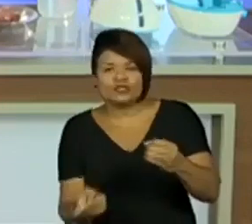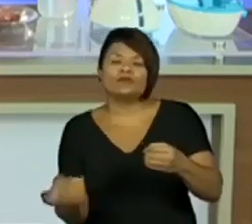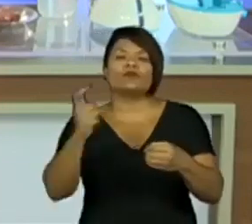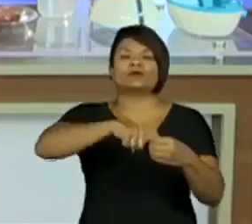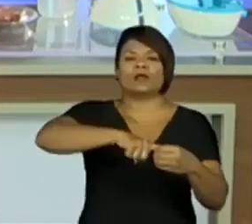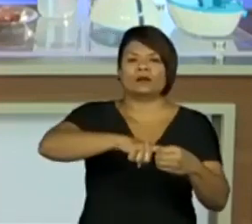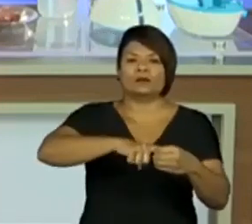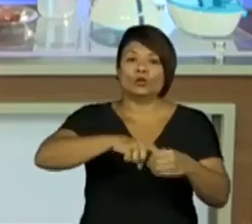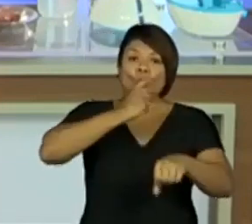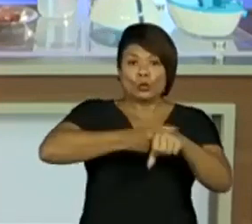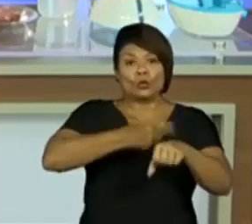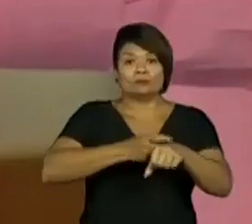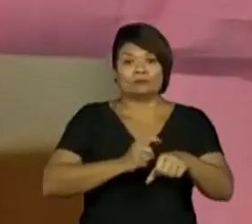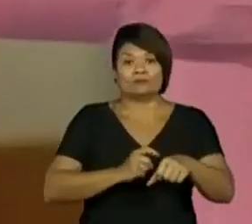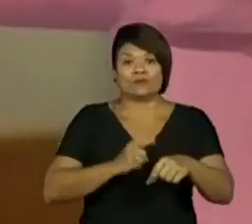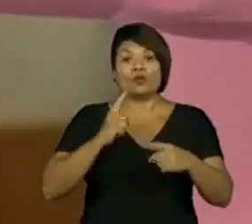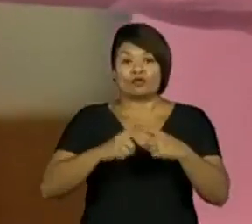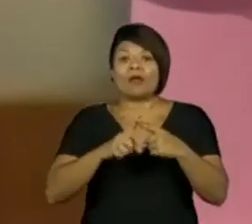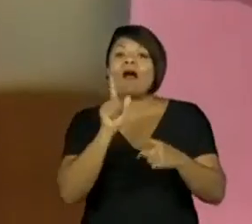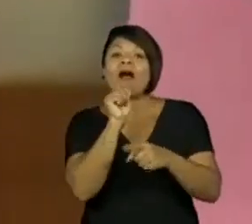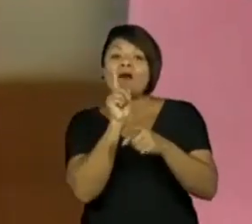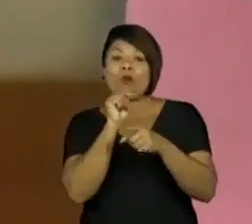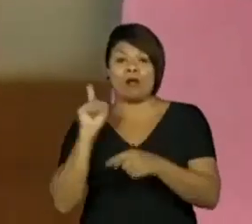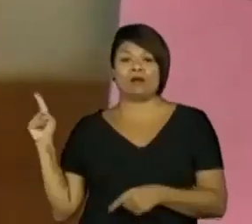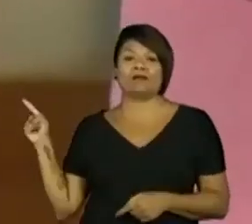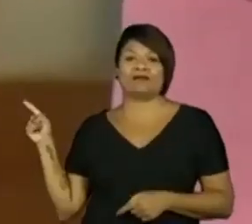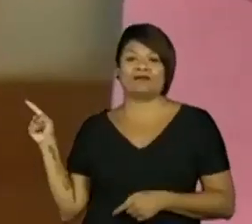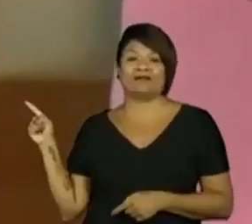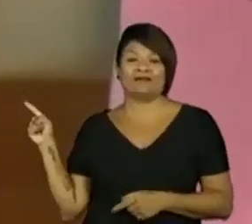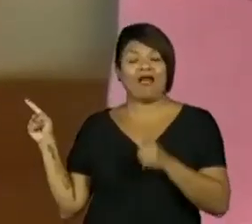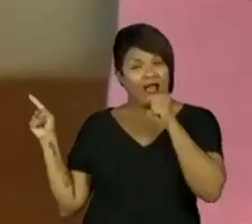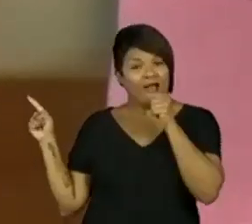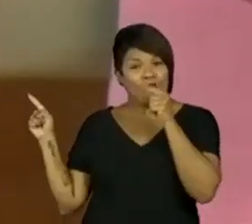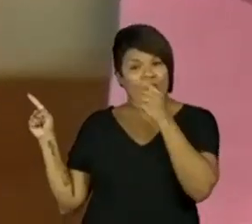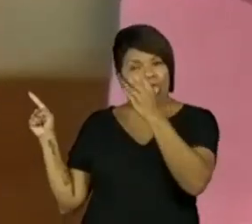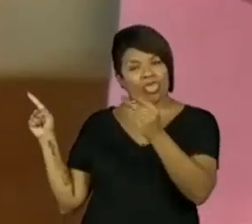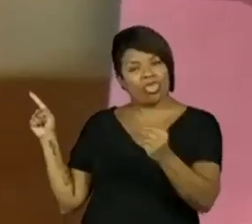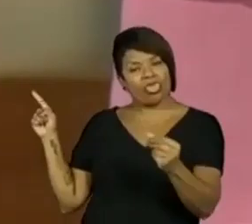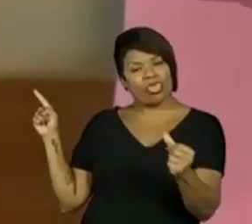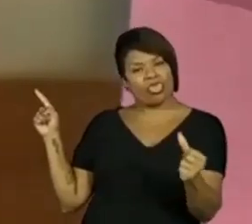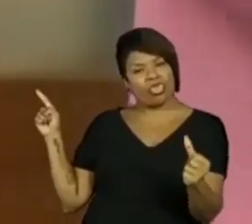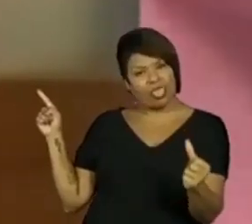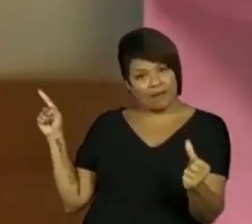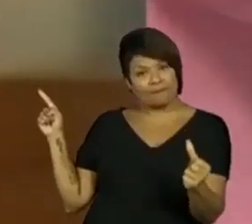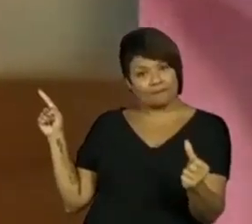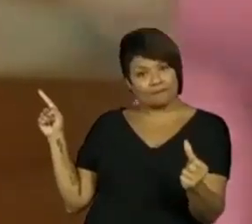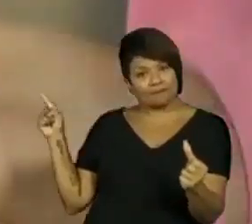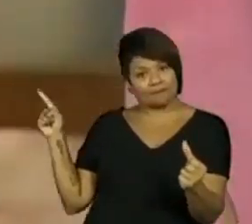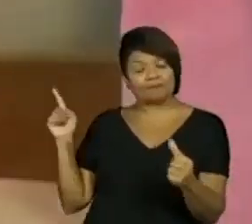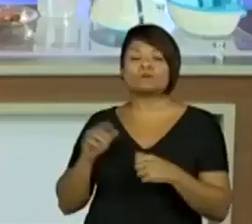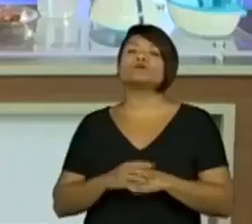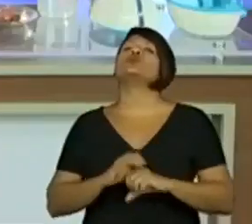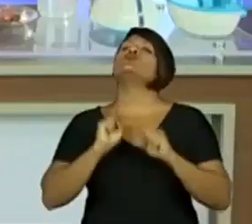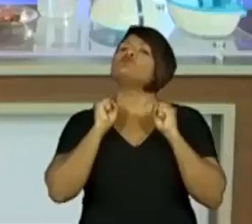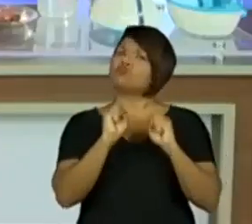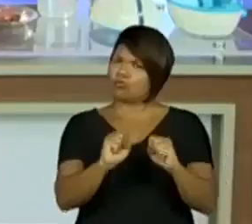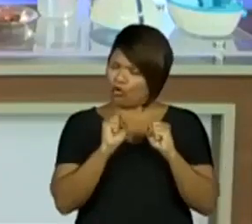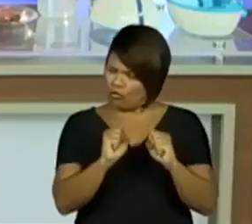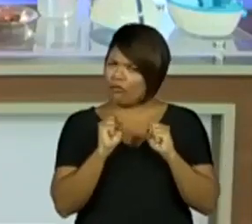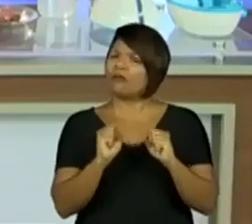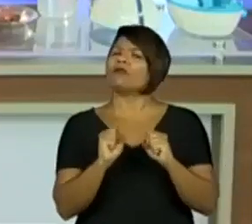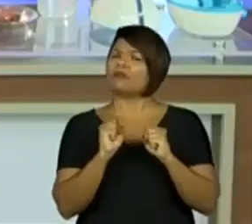está aqui nesse recipiente, proveniente do descongelamento do gelo, ela